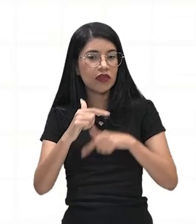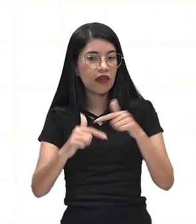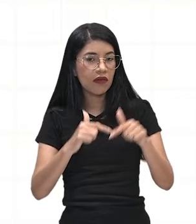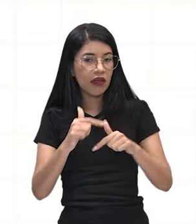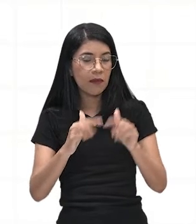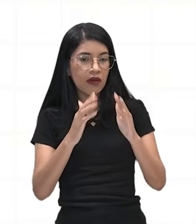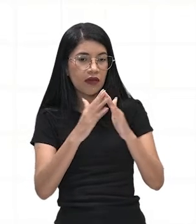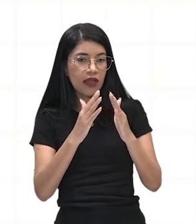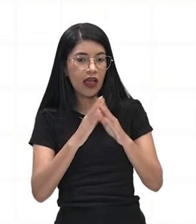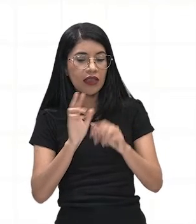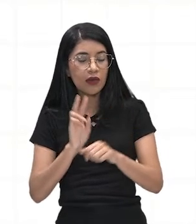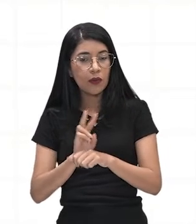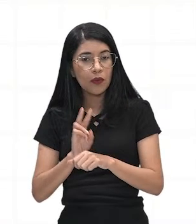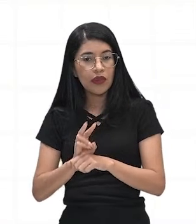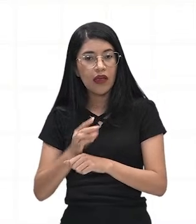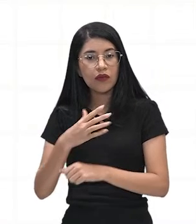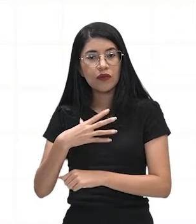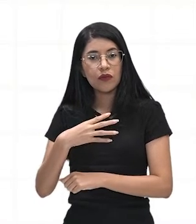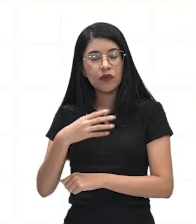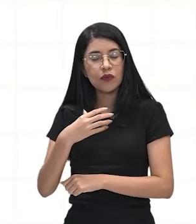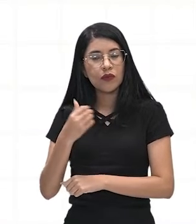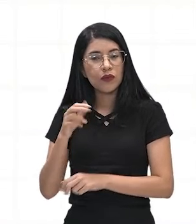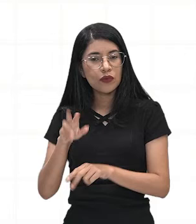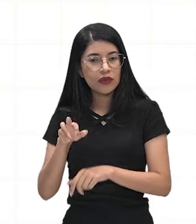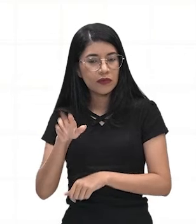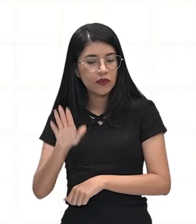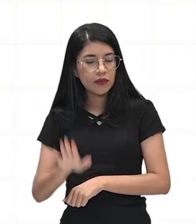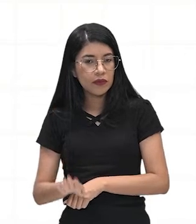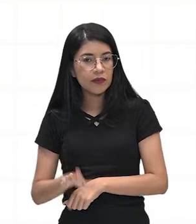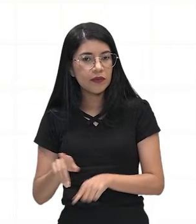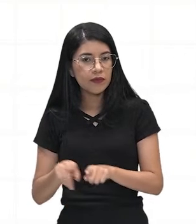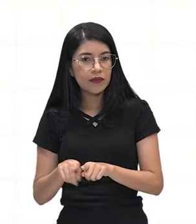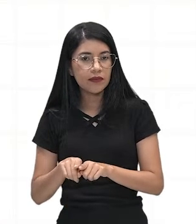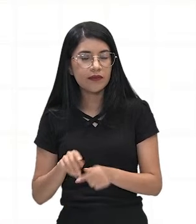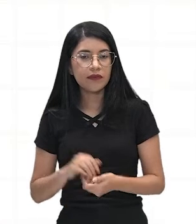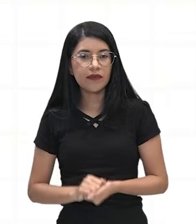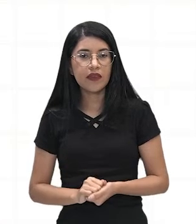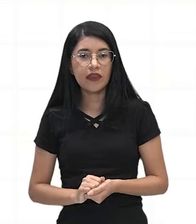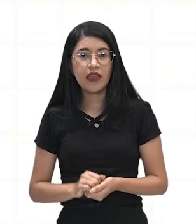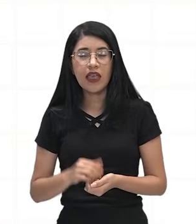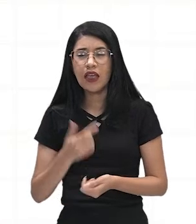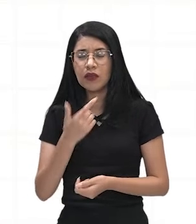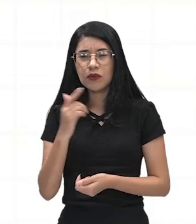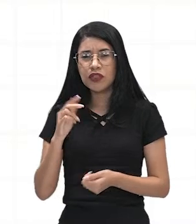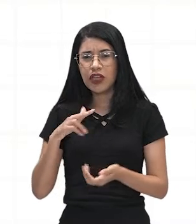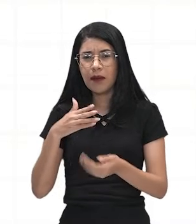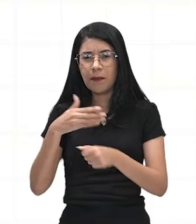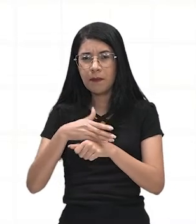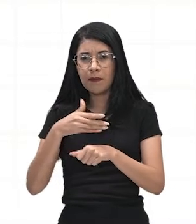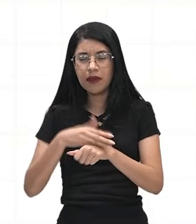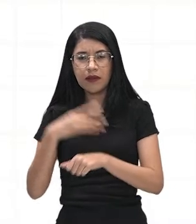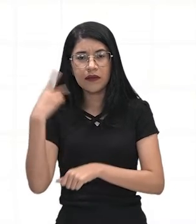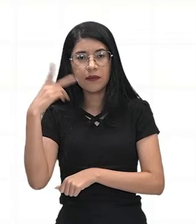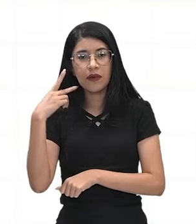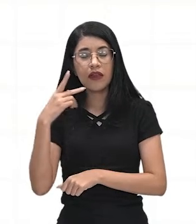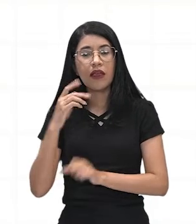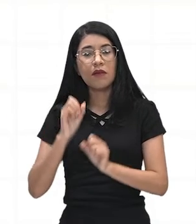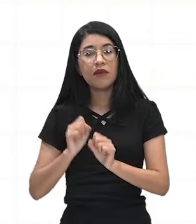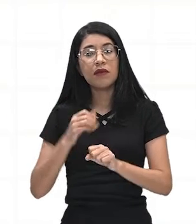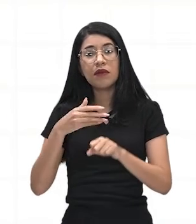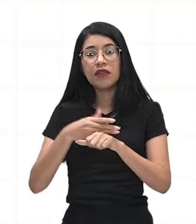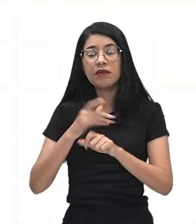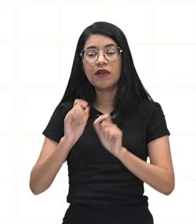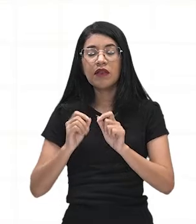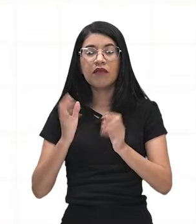mais jovens da família, tá? Apesar de sua ausência na política, as mulheres gregas podiam participar, então, de